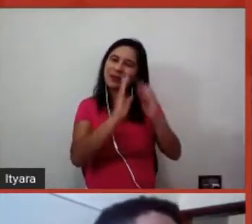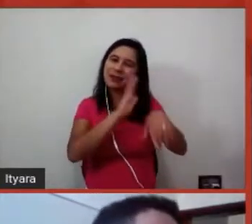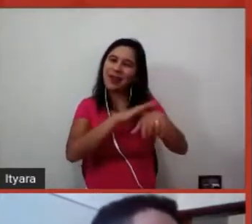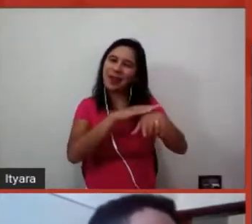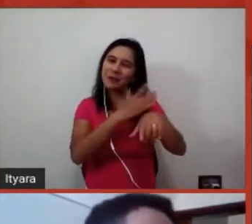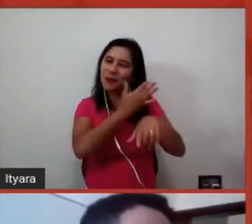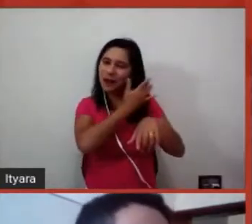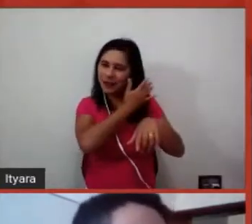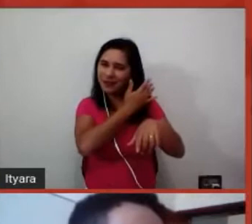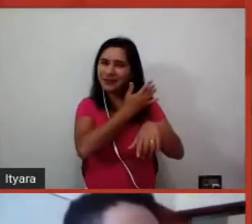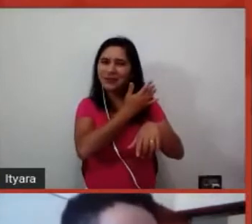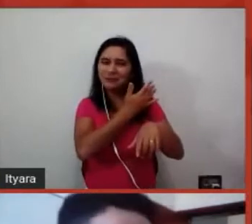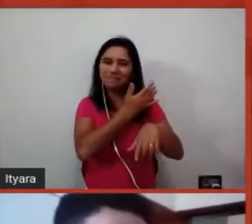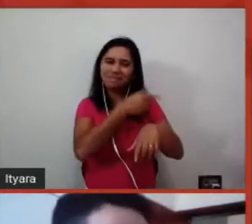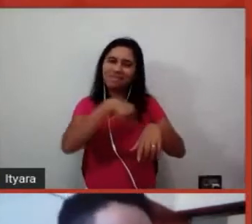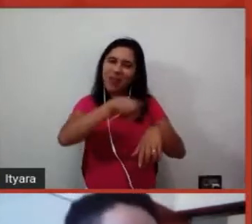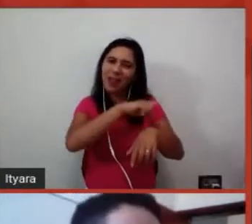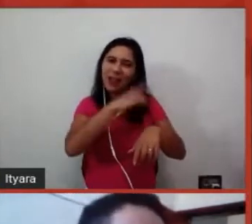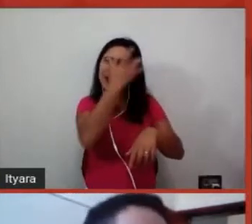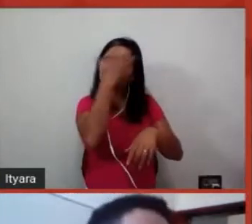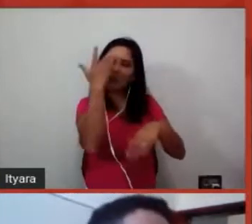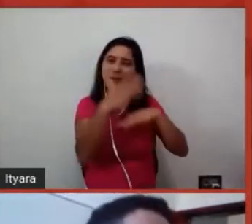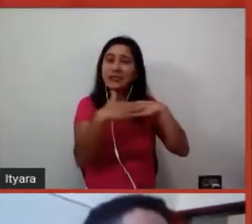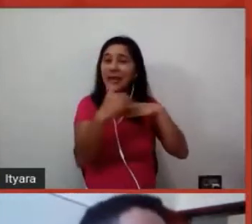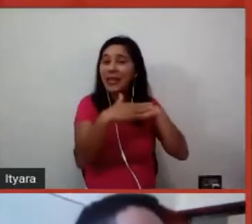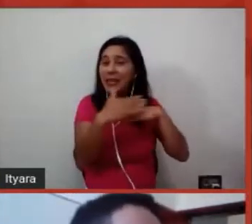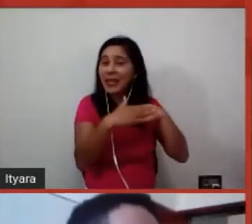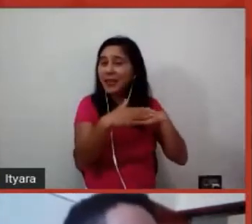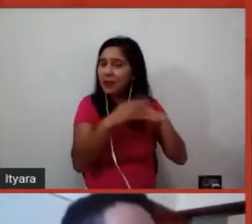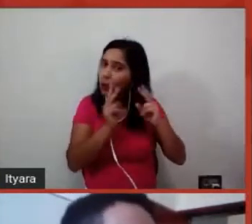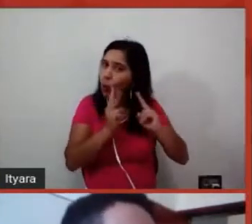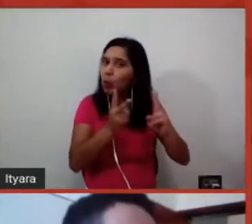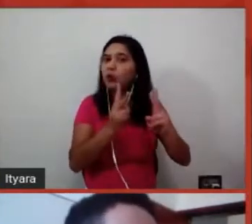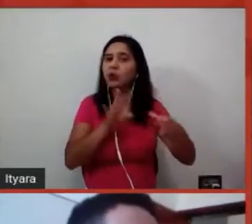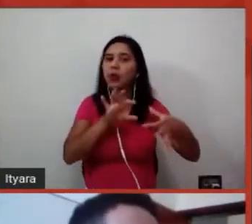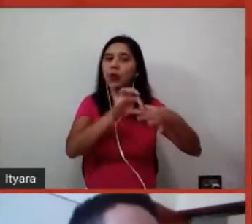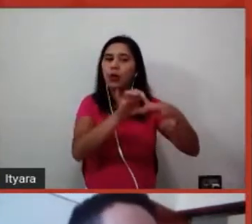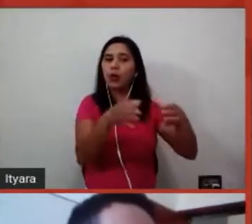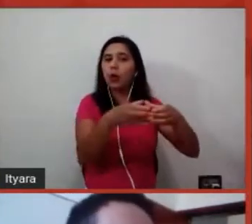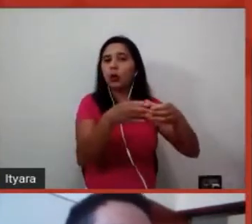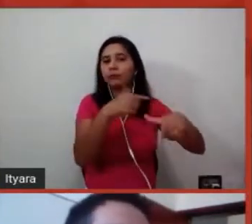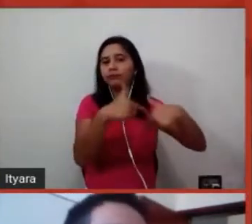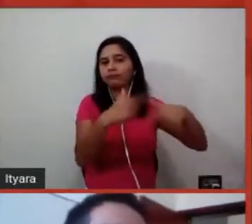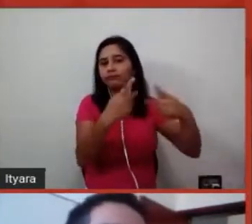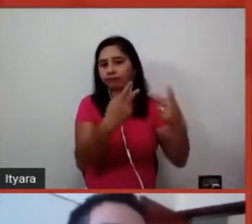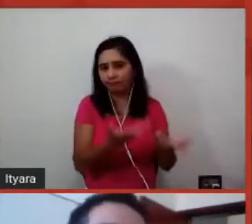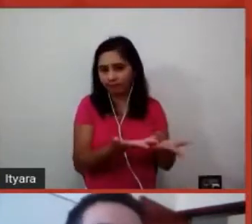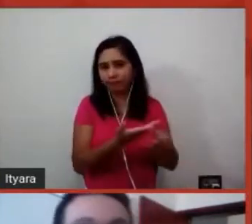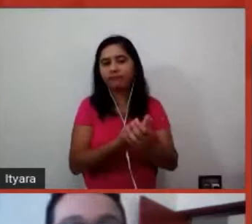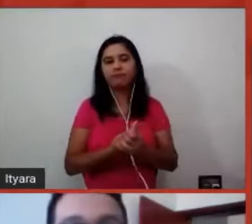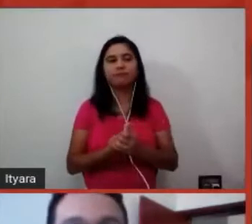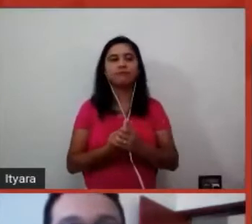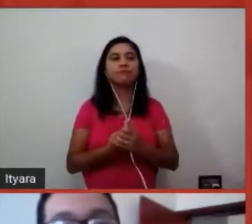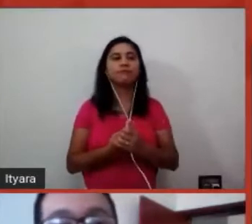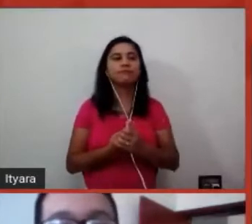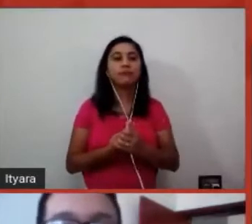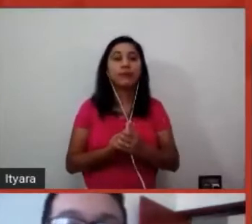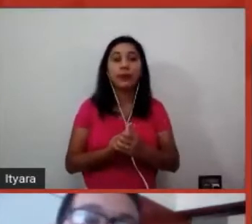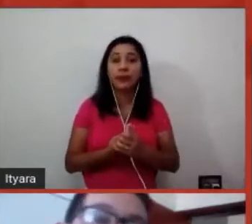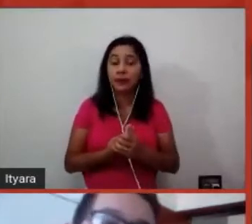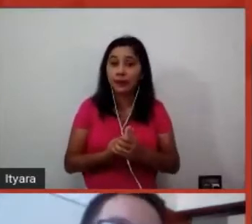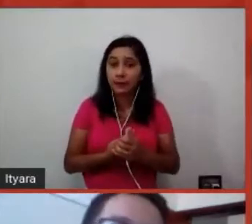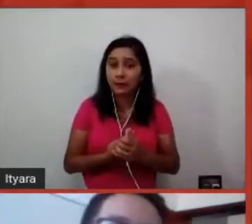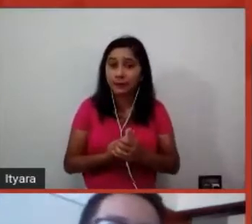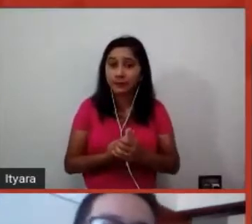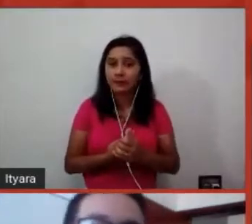colega que continuou fazendo parte desse grupo de trabalho, né? Mas agora